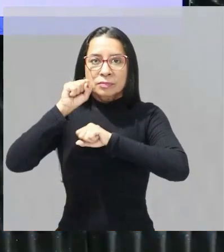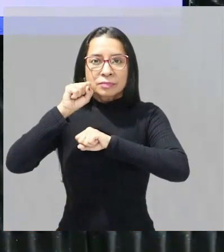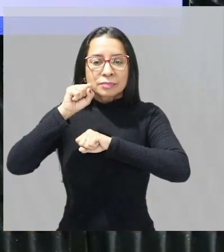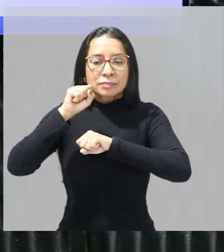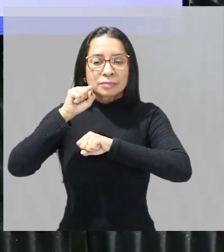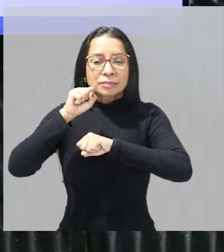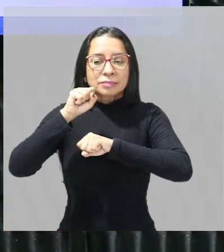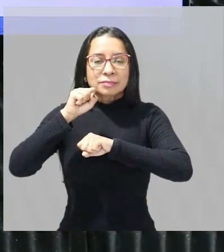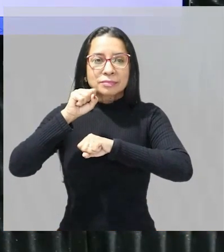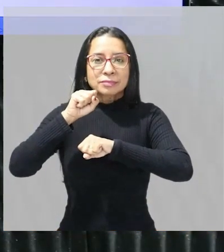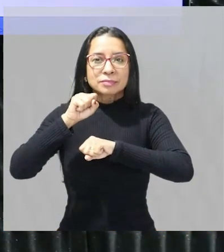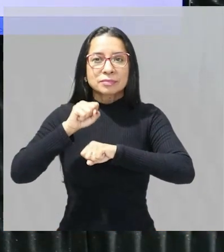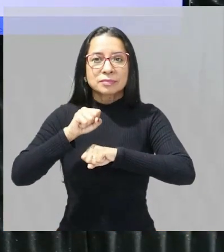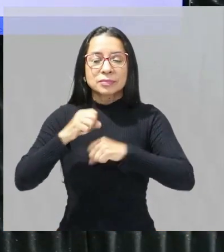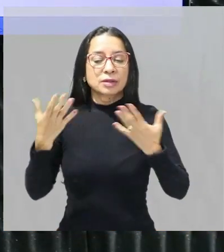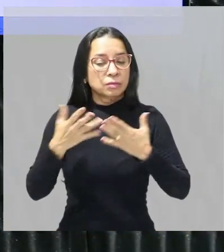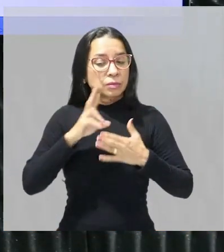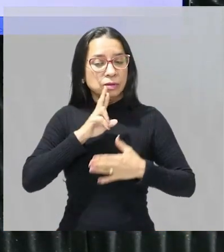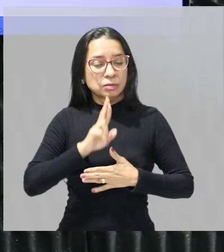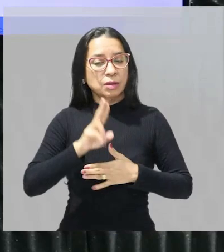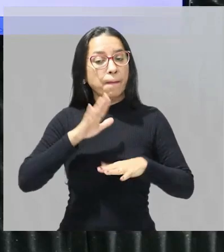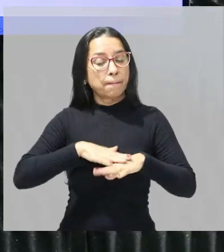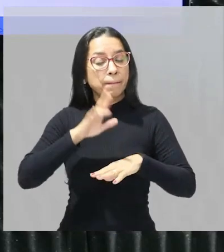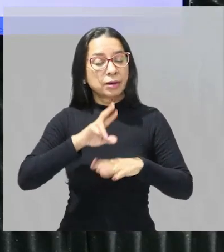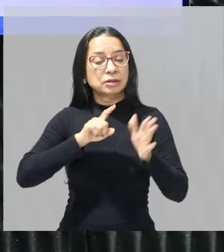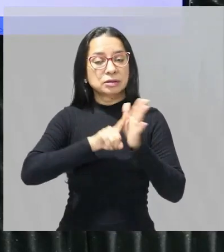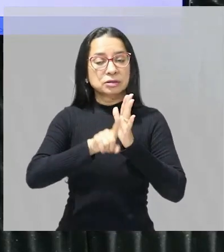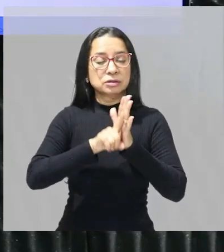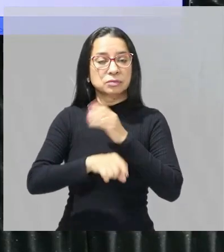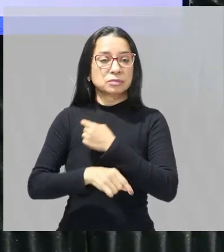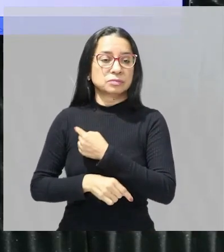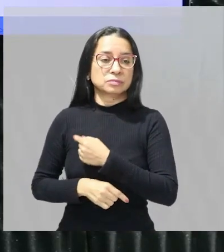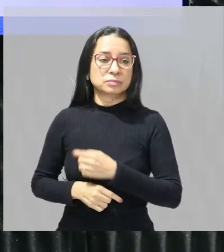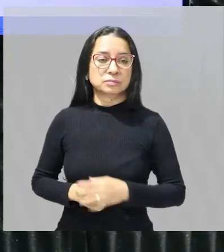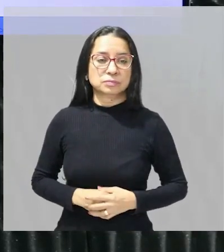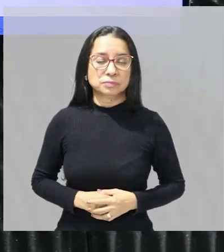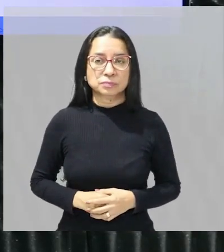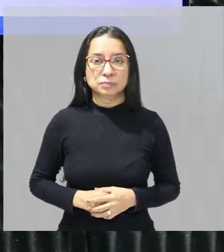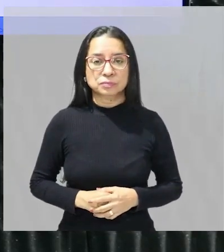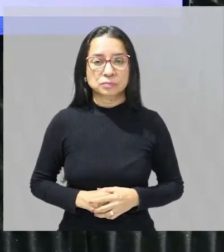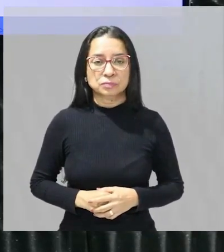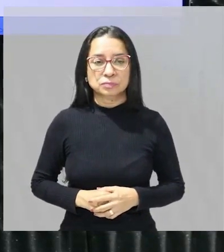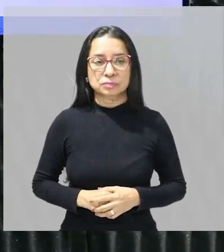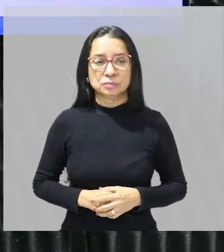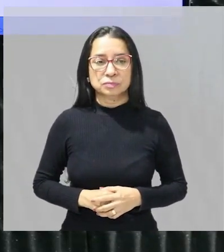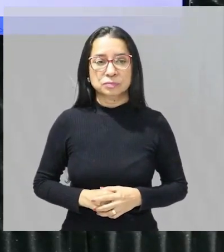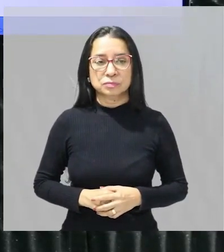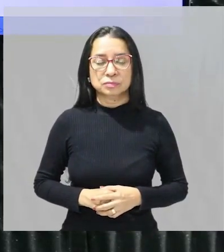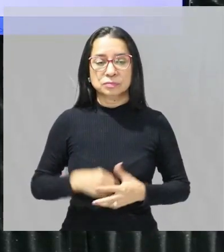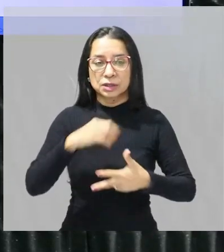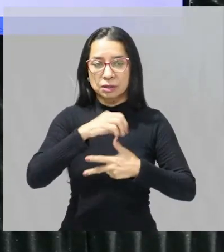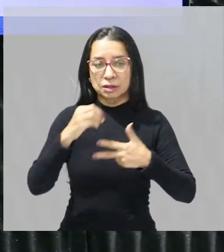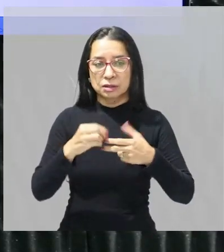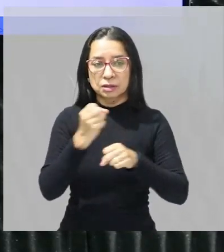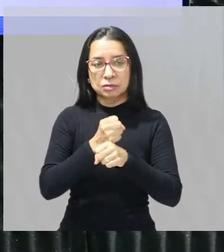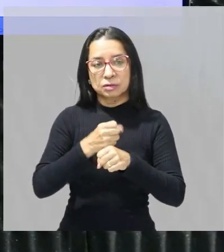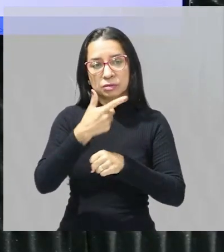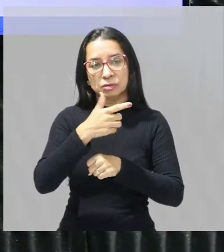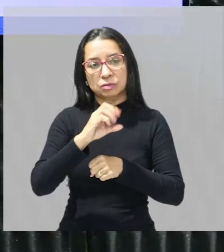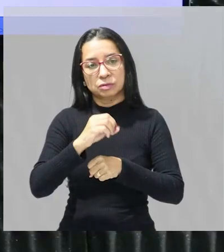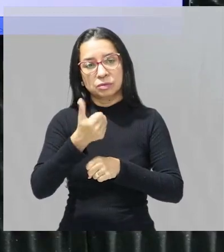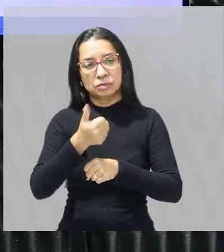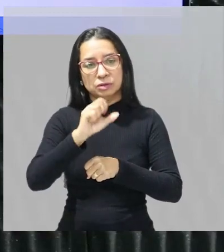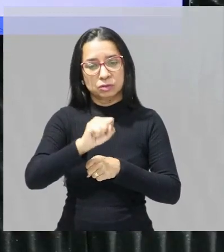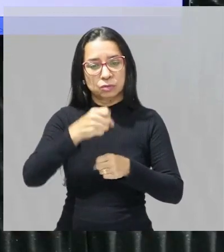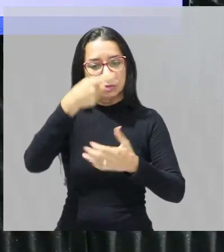ó. Bora responder mais questão que tem aqui, que o Enem adora essa temática. Enem 2018, texto